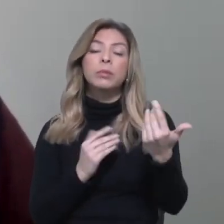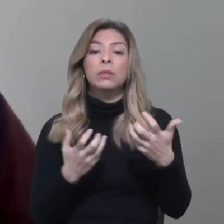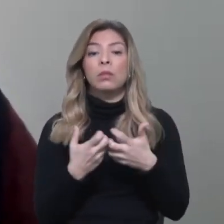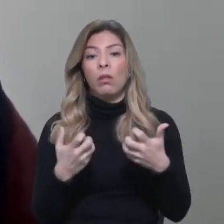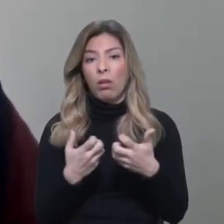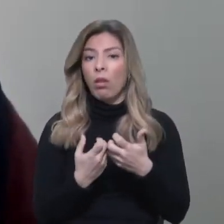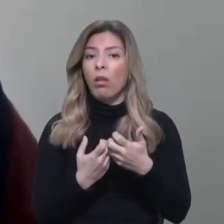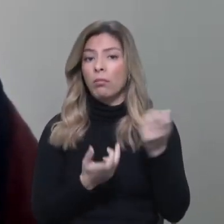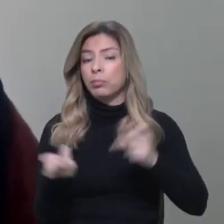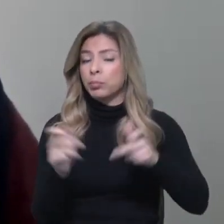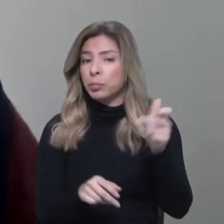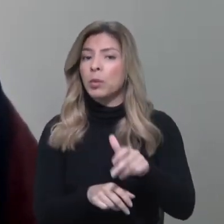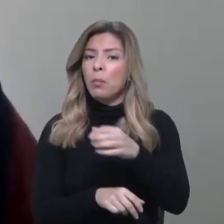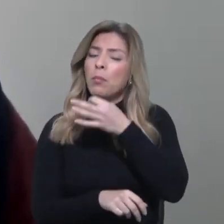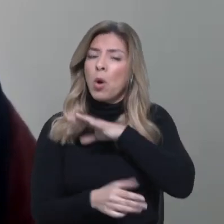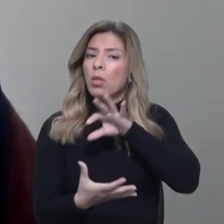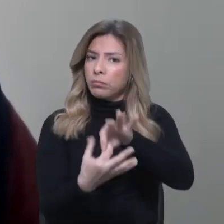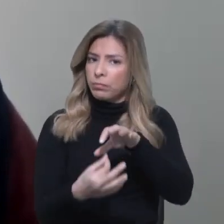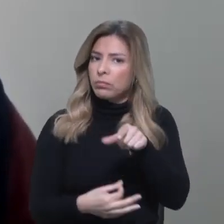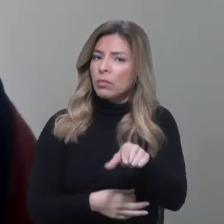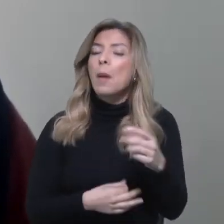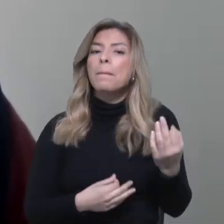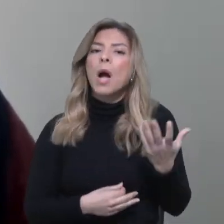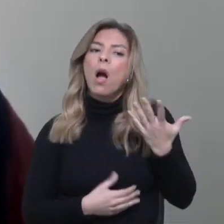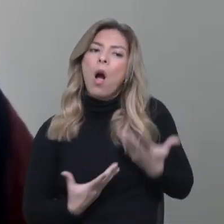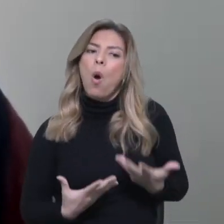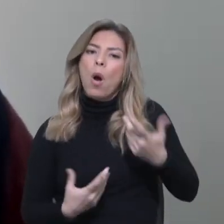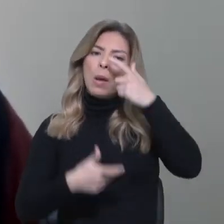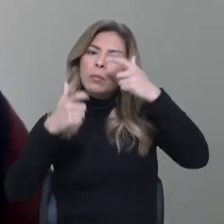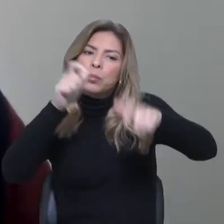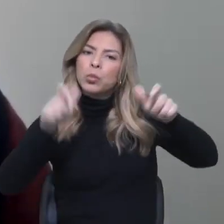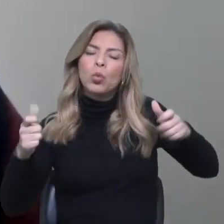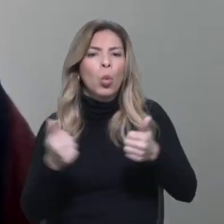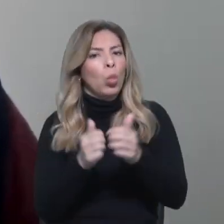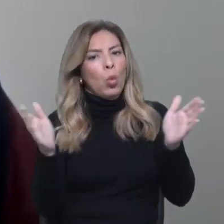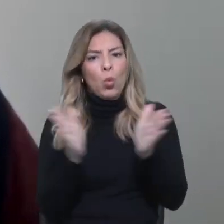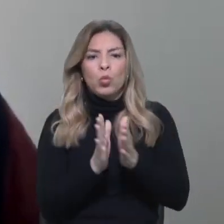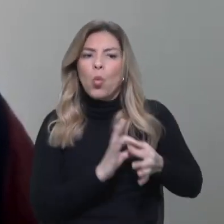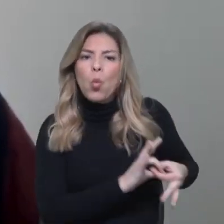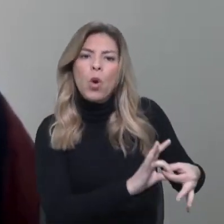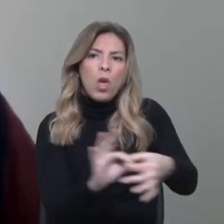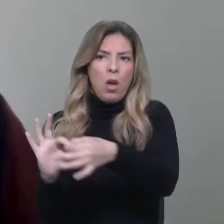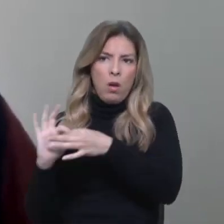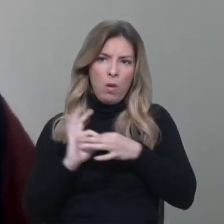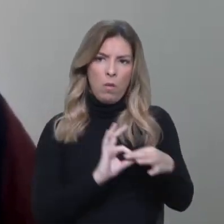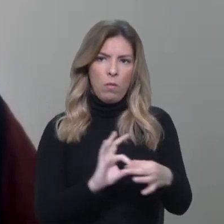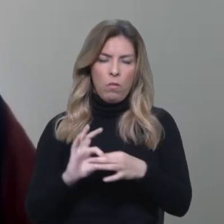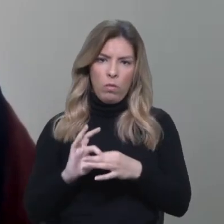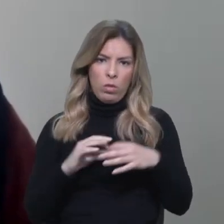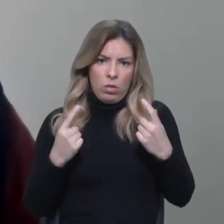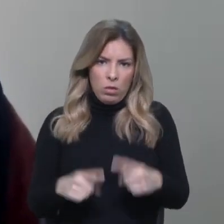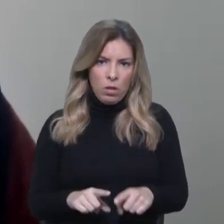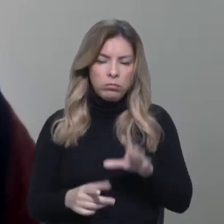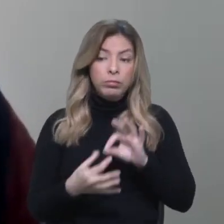falar, mas neste momento todos estão unidos em torno desta frente unida contra a